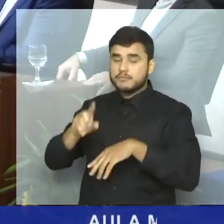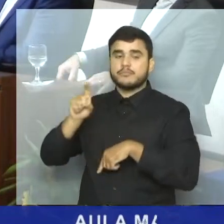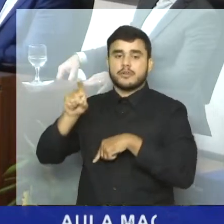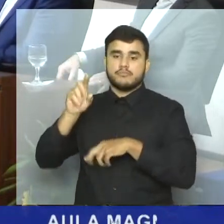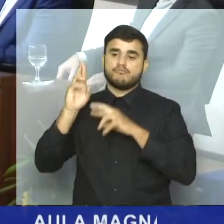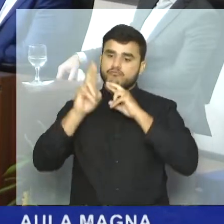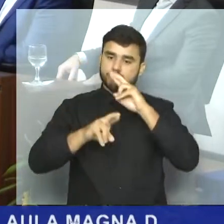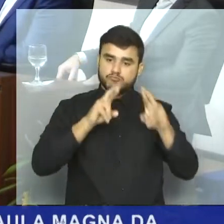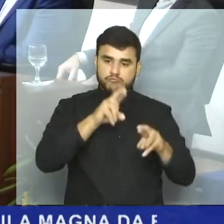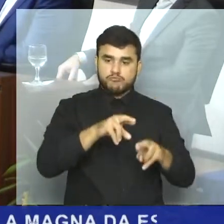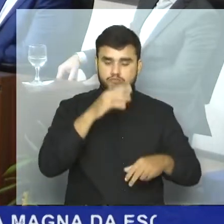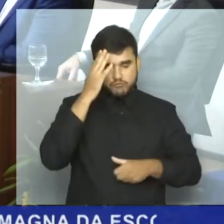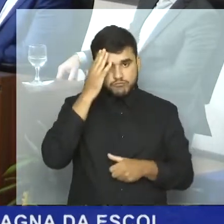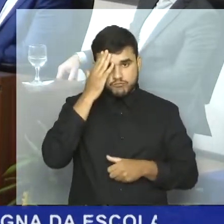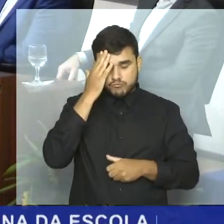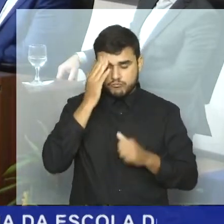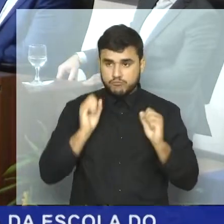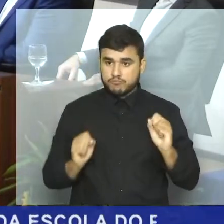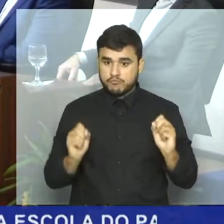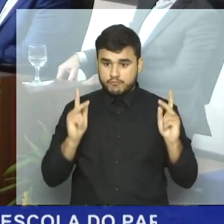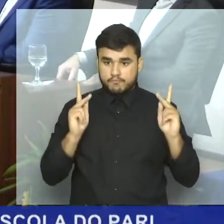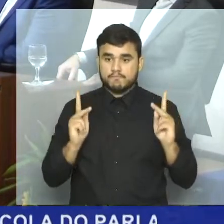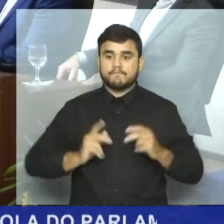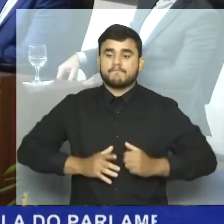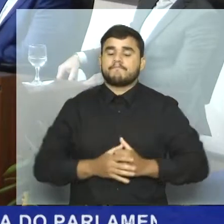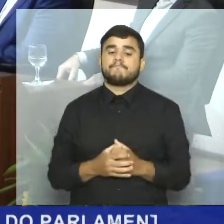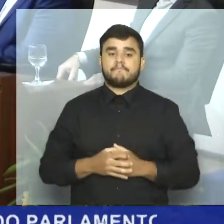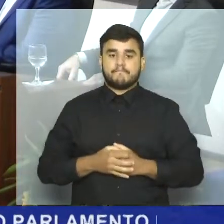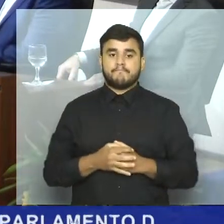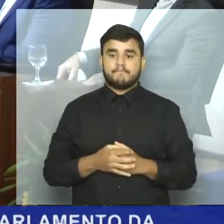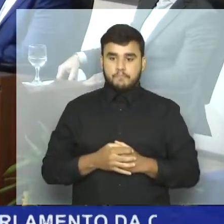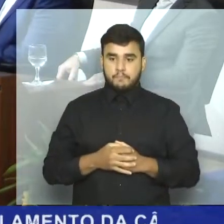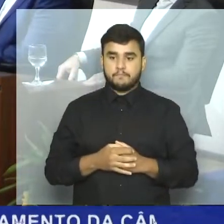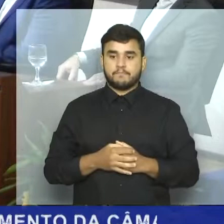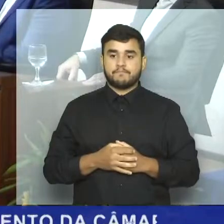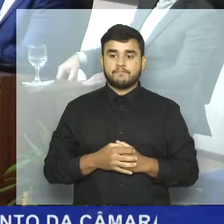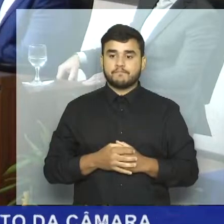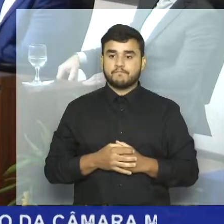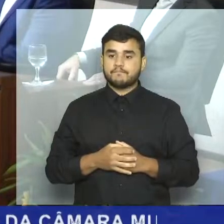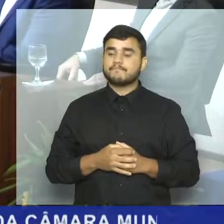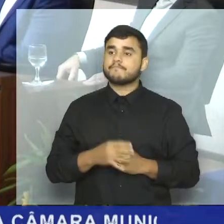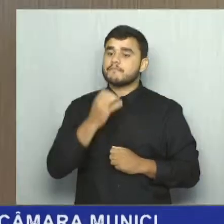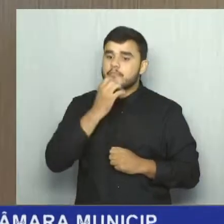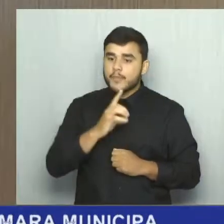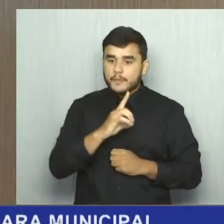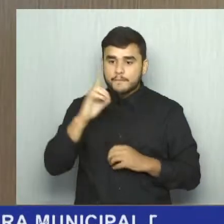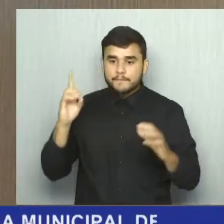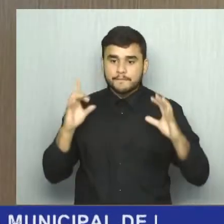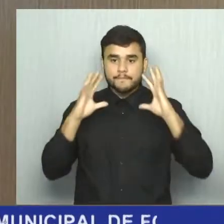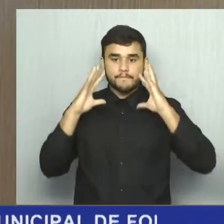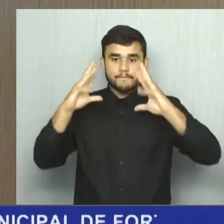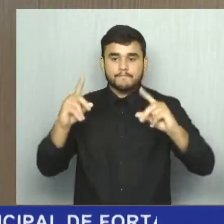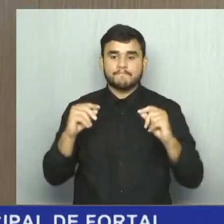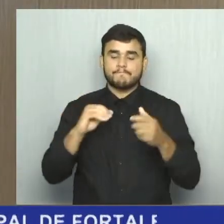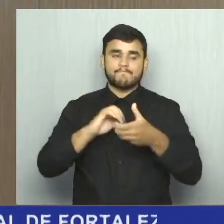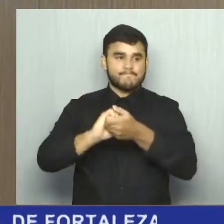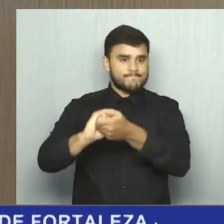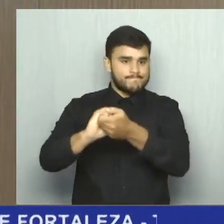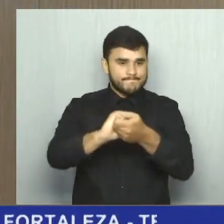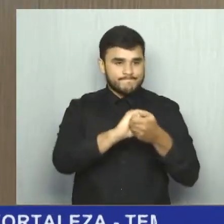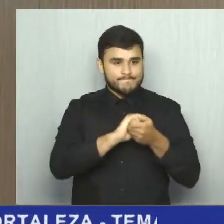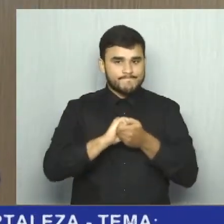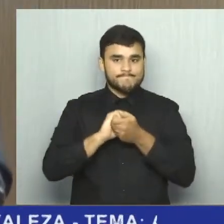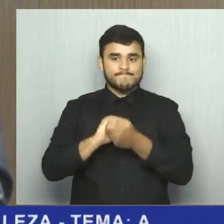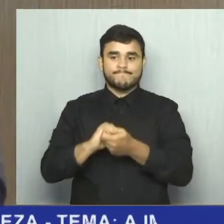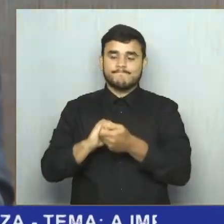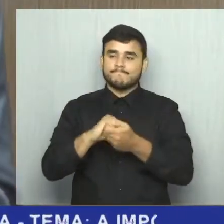no cerimonial, que serão encaminhadas aqui. Muito bom dia a todas e a todos, os meus irmãos, minhas irmãs, gente querida do